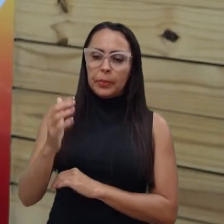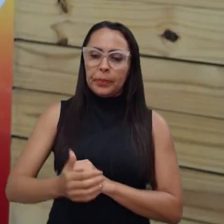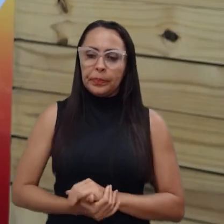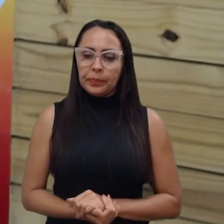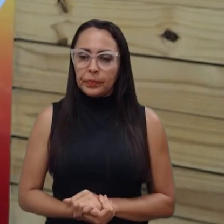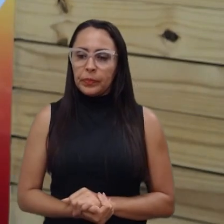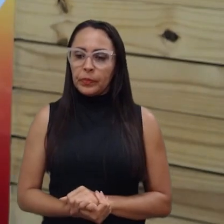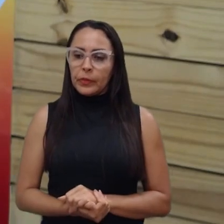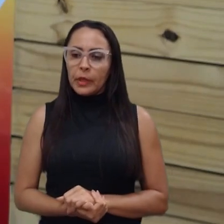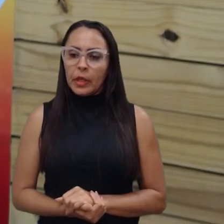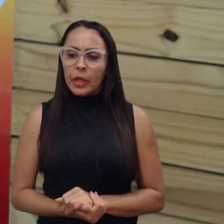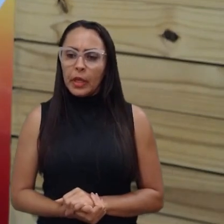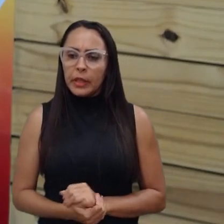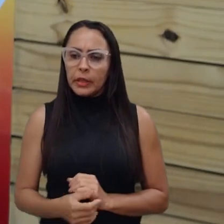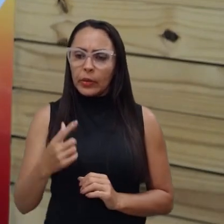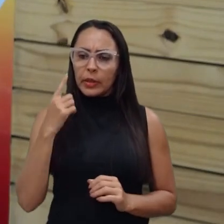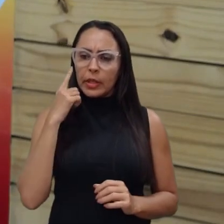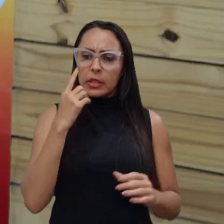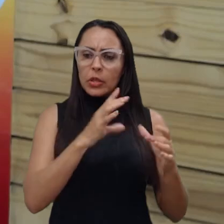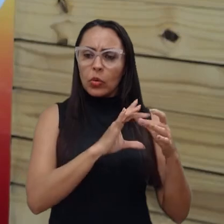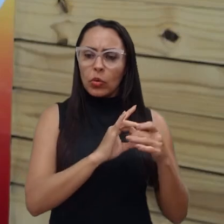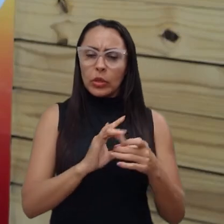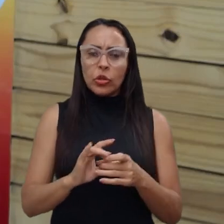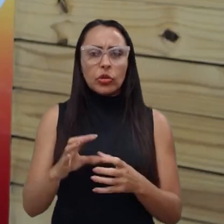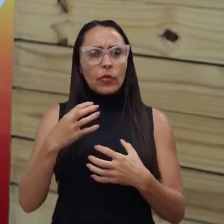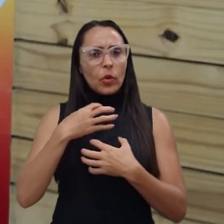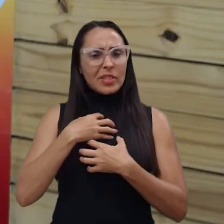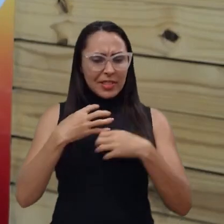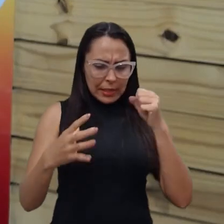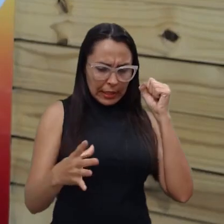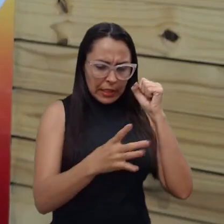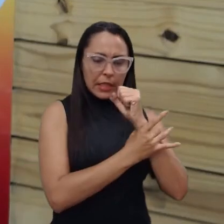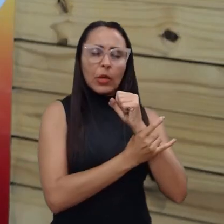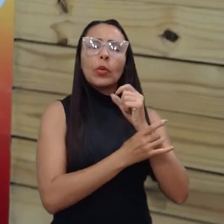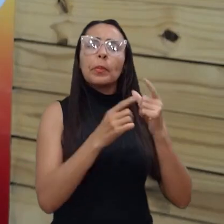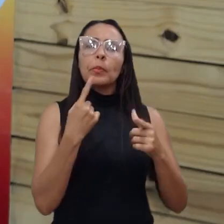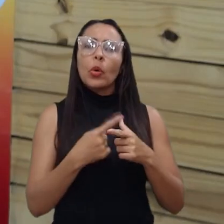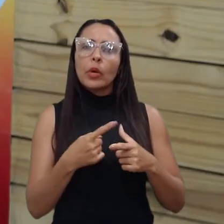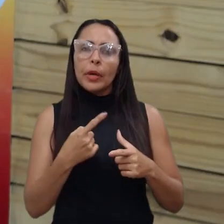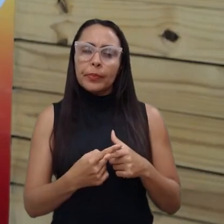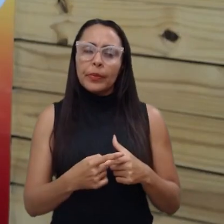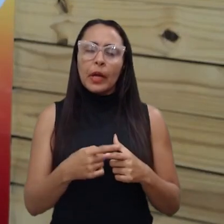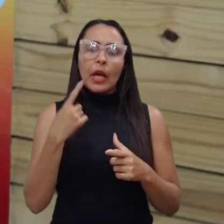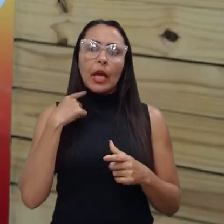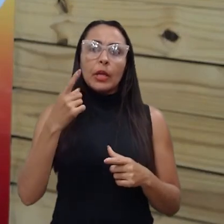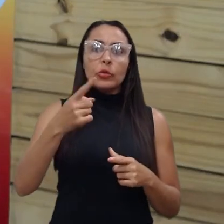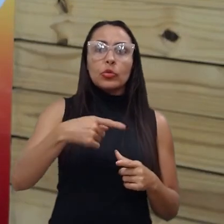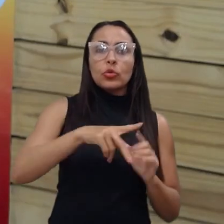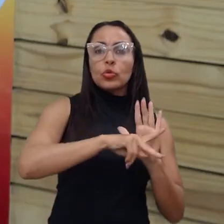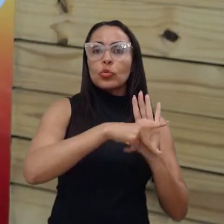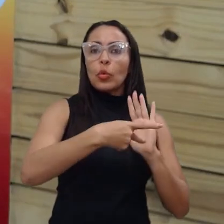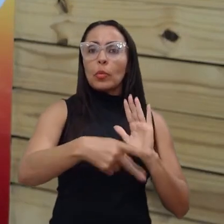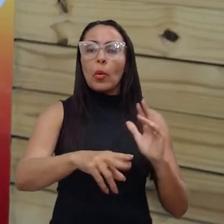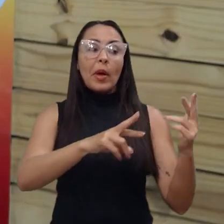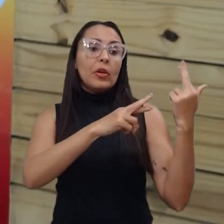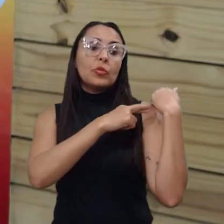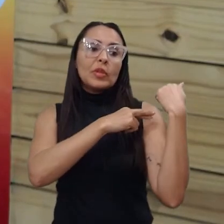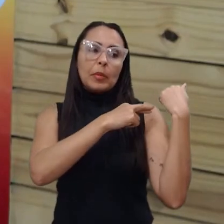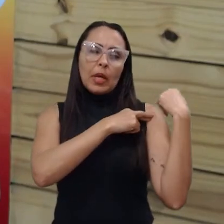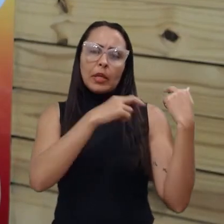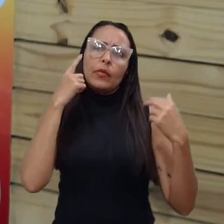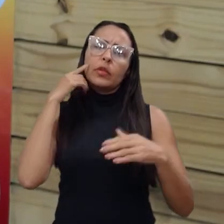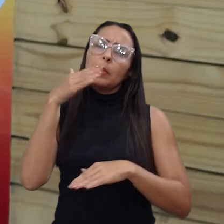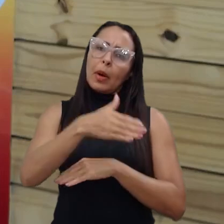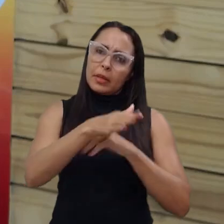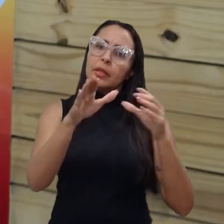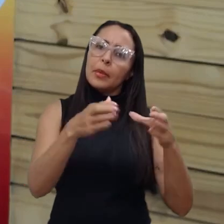é nesse contexto que você vai se sentir mais seguro. Por quê? Porque também é sua responsabilidade. Você faz parte da